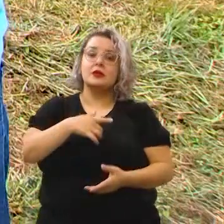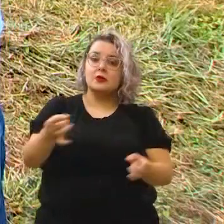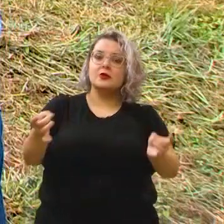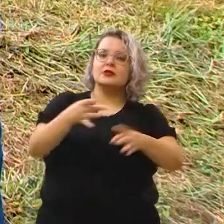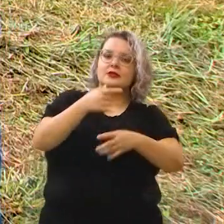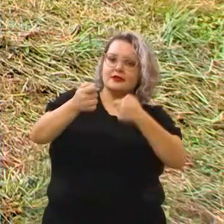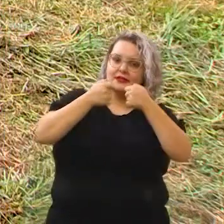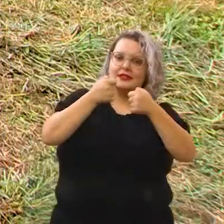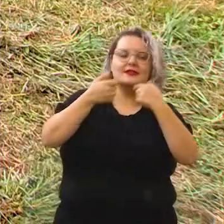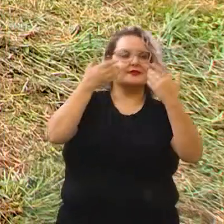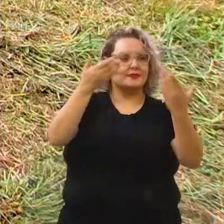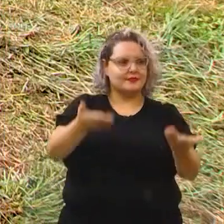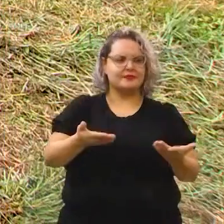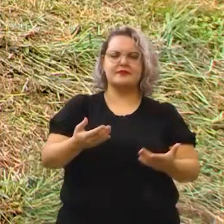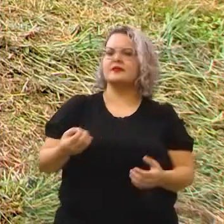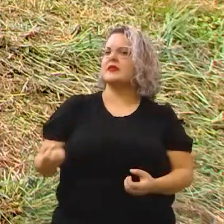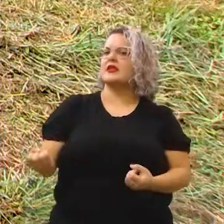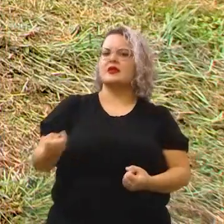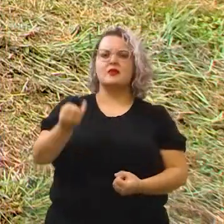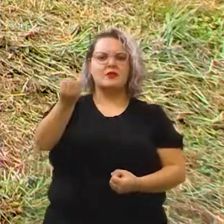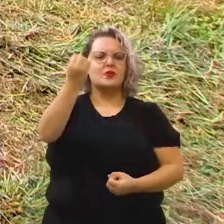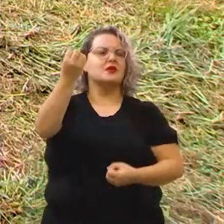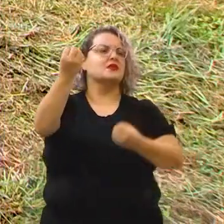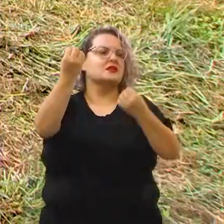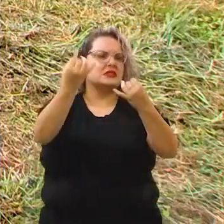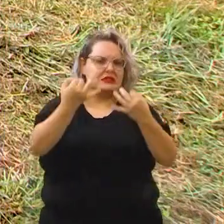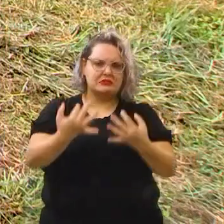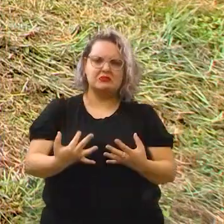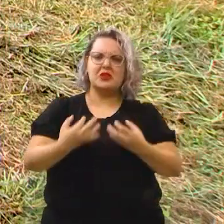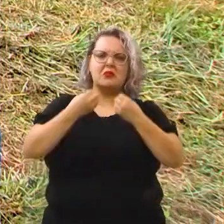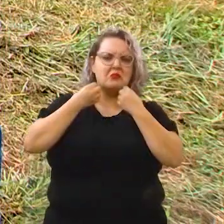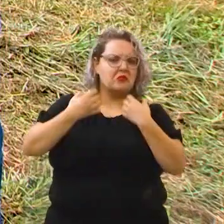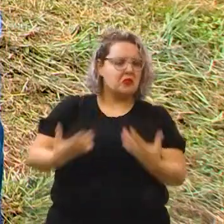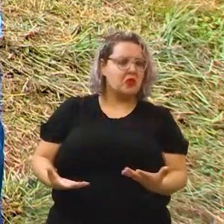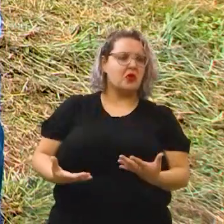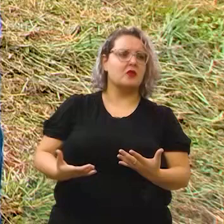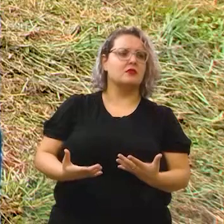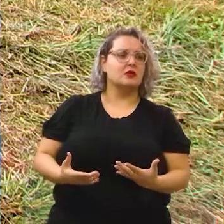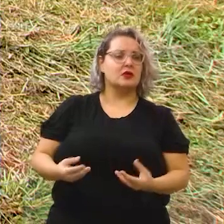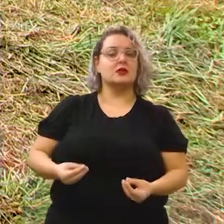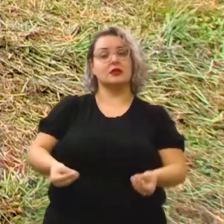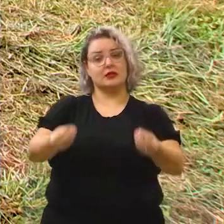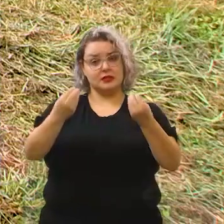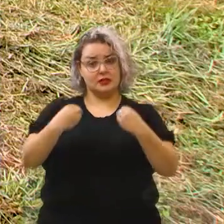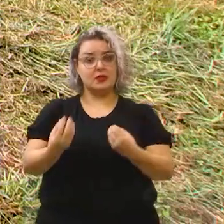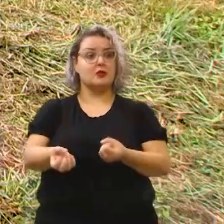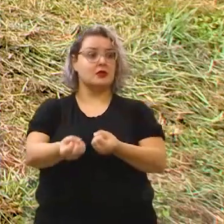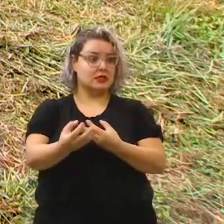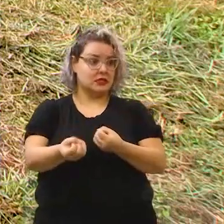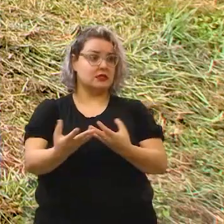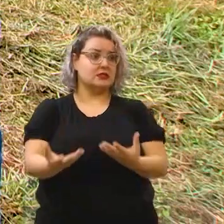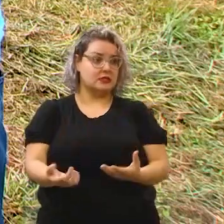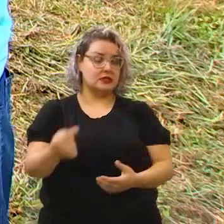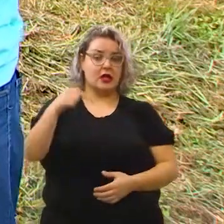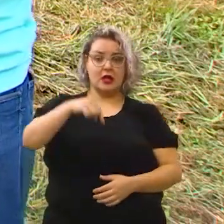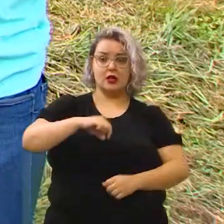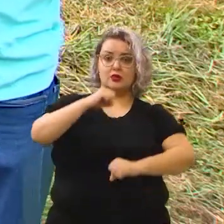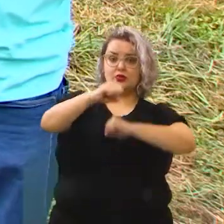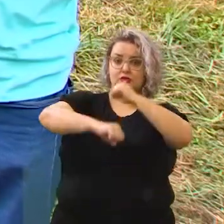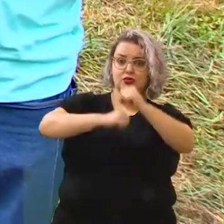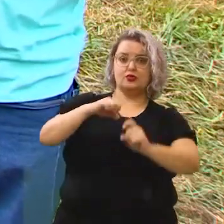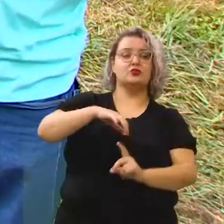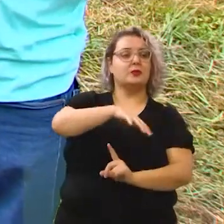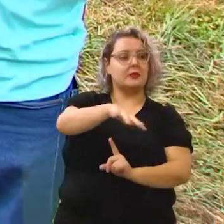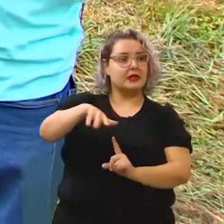é, para a gente encerrar essa entrevista super esclarecedora aí, não é, que você trouxe essas informações aqui